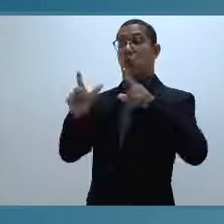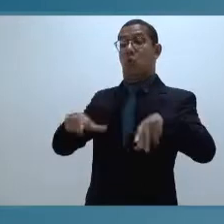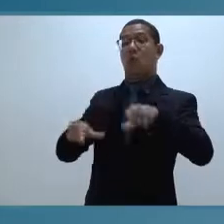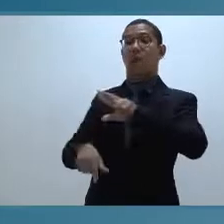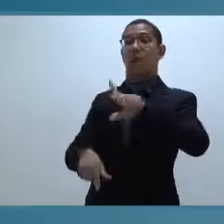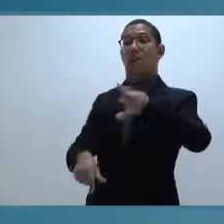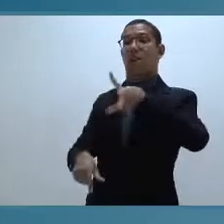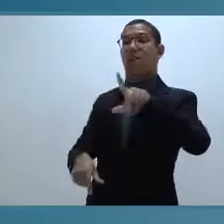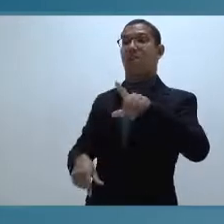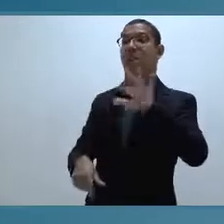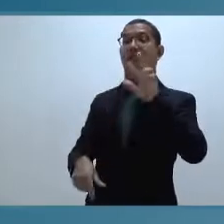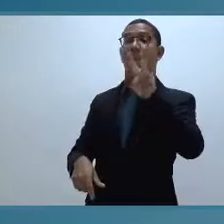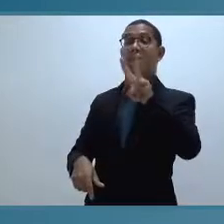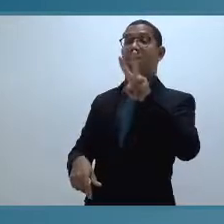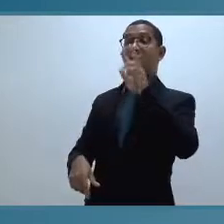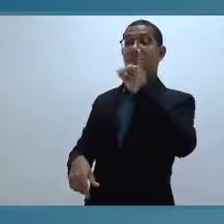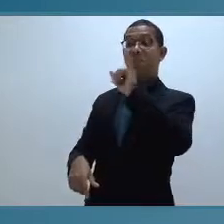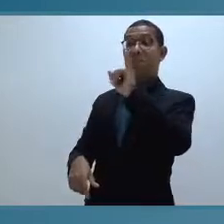É.